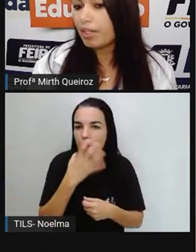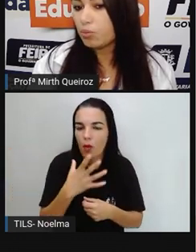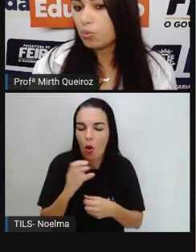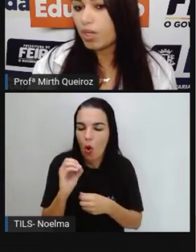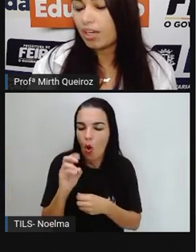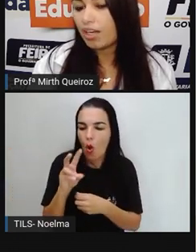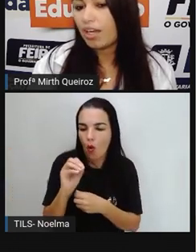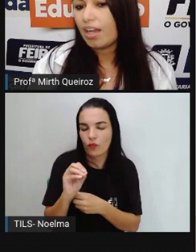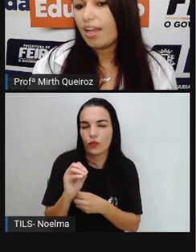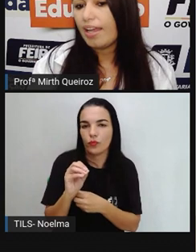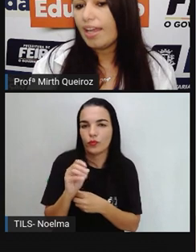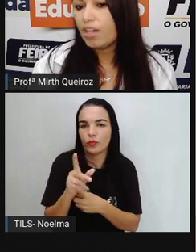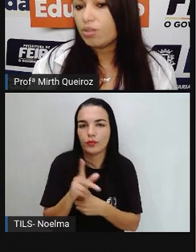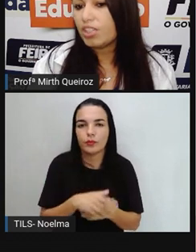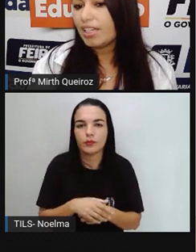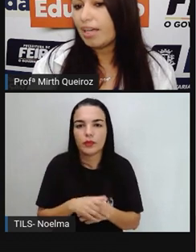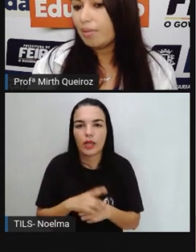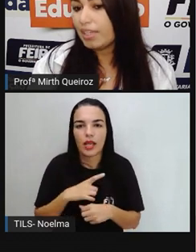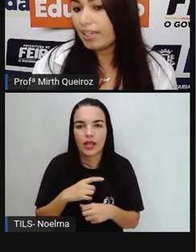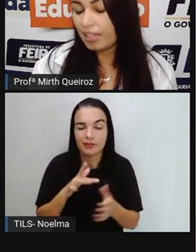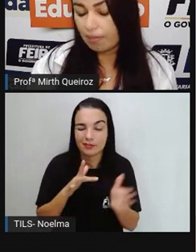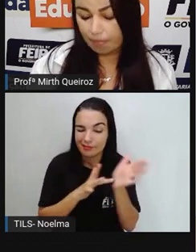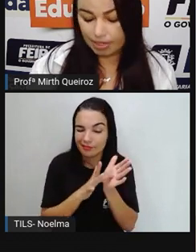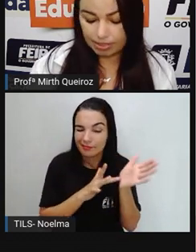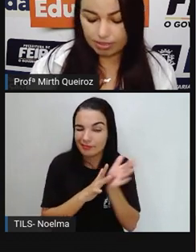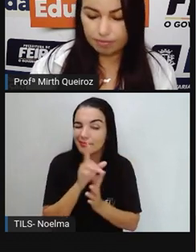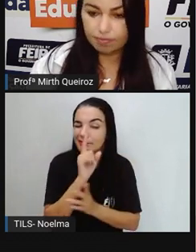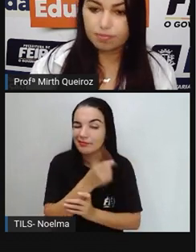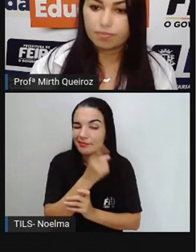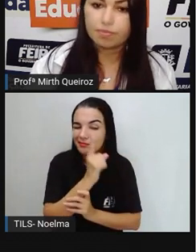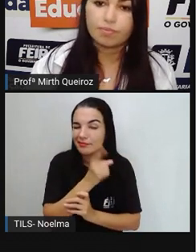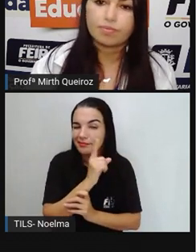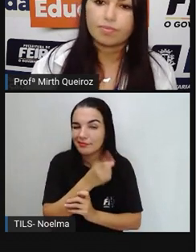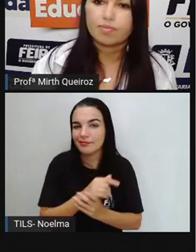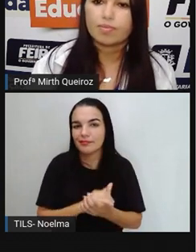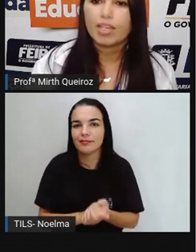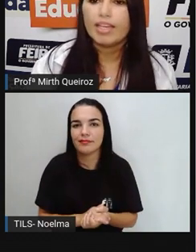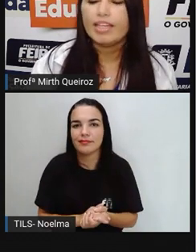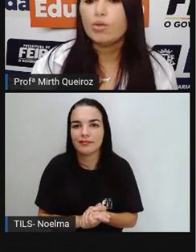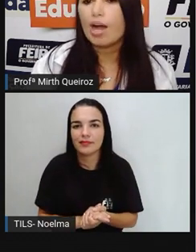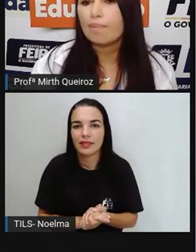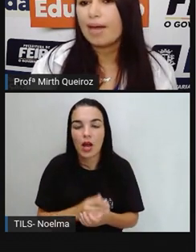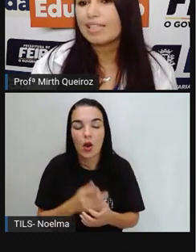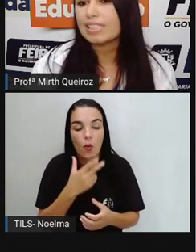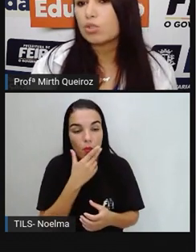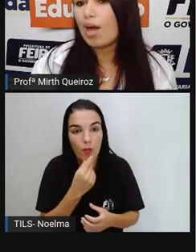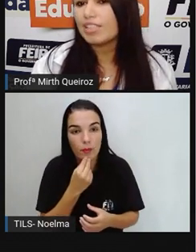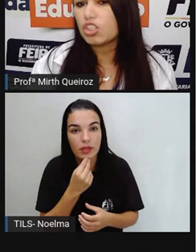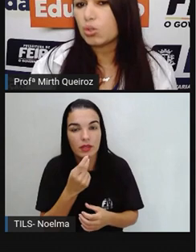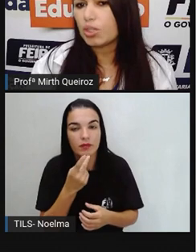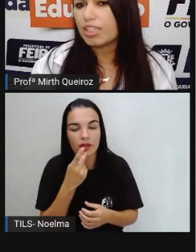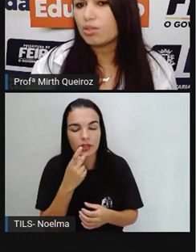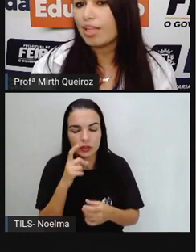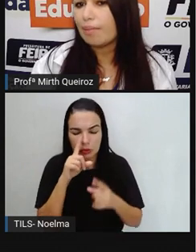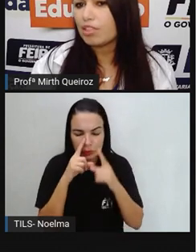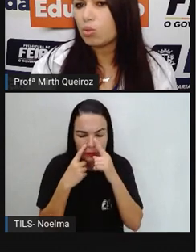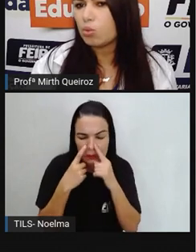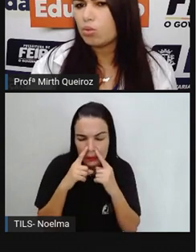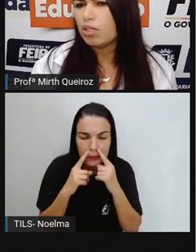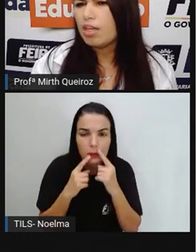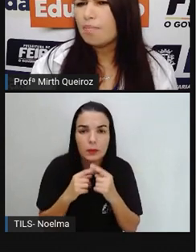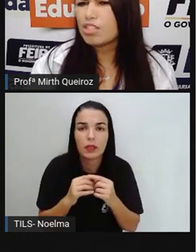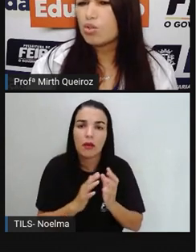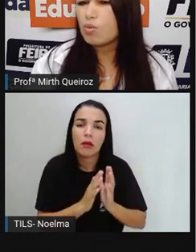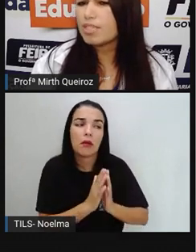de perua. Eu te engabelei, rapaz." E o rapaz, quase chorando,